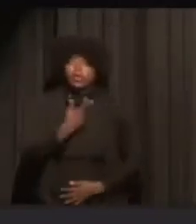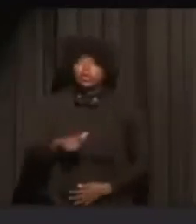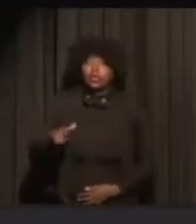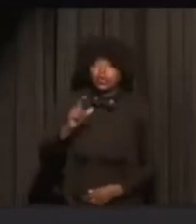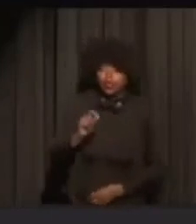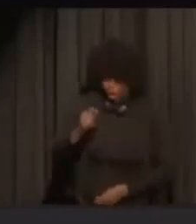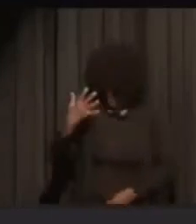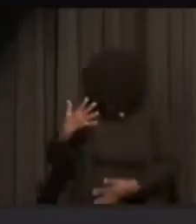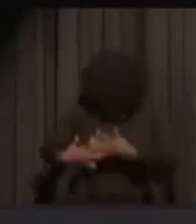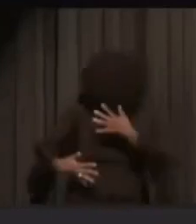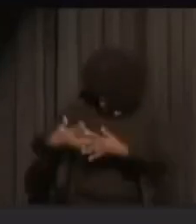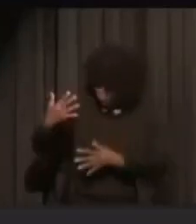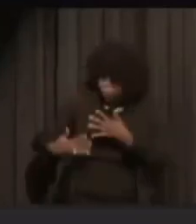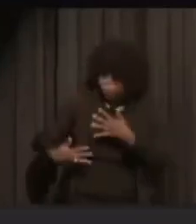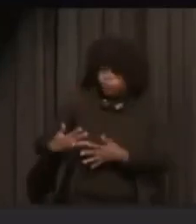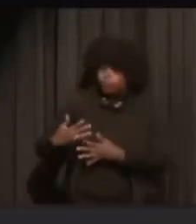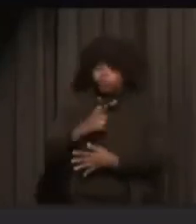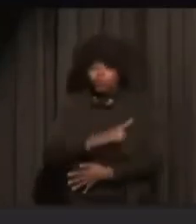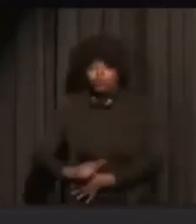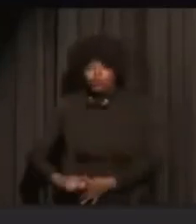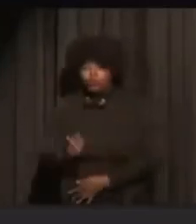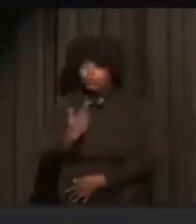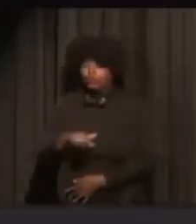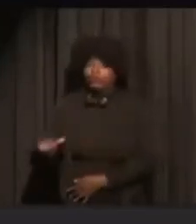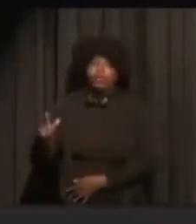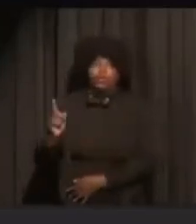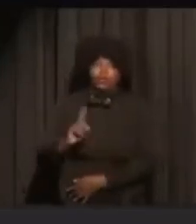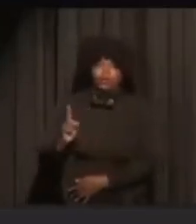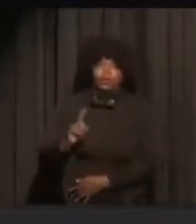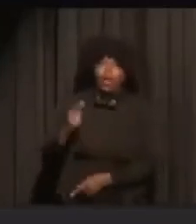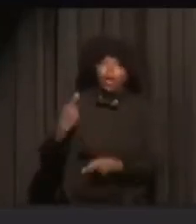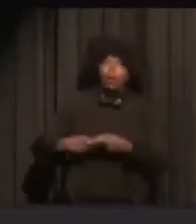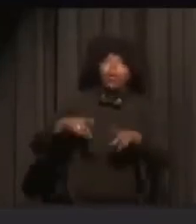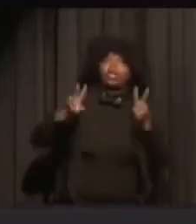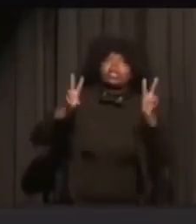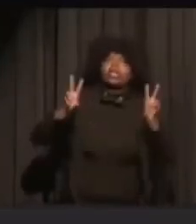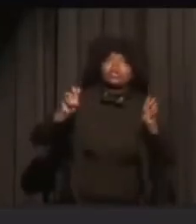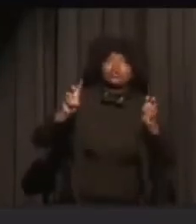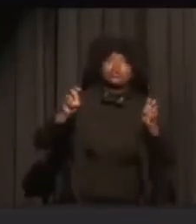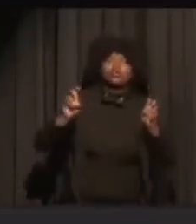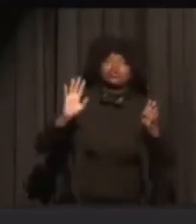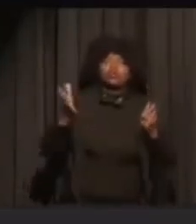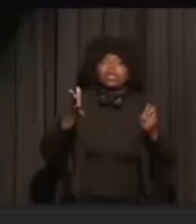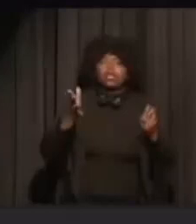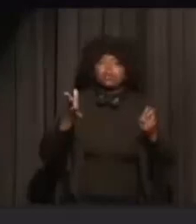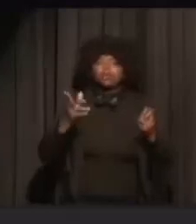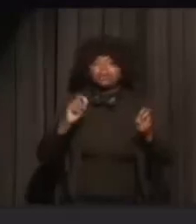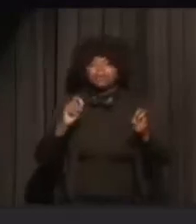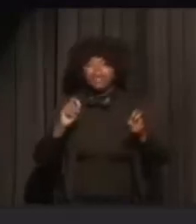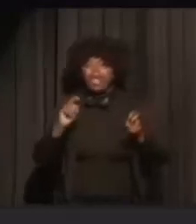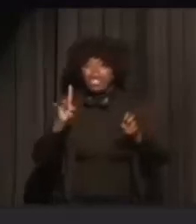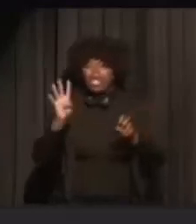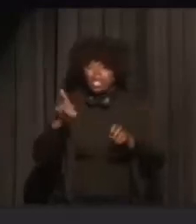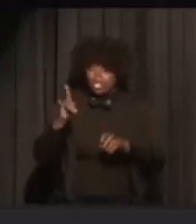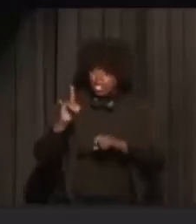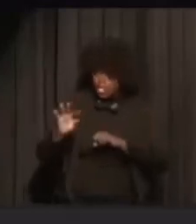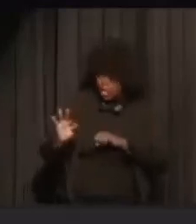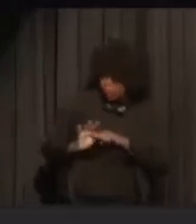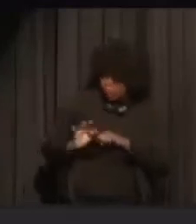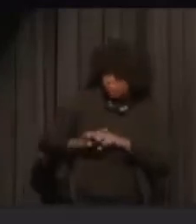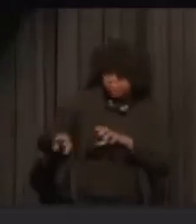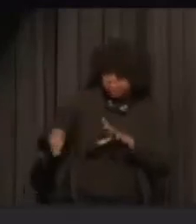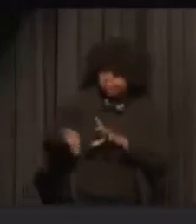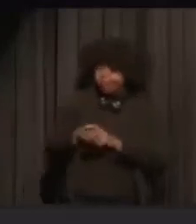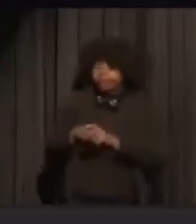Inter governamental sobre esse assunto eh esse assunto vinha fluindo eh como Tecnicamente dentro de um